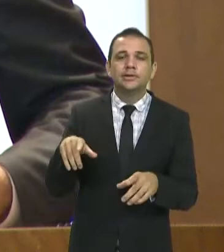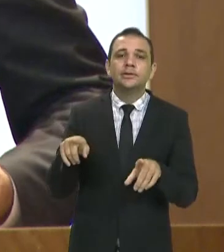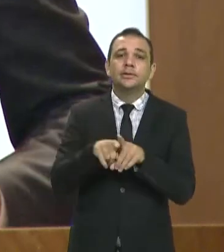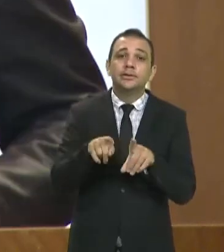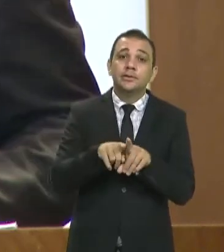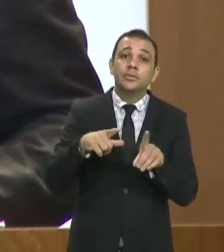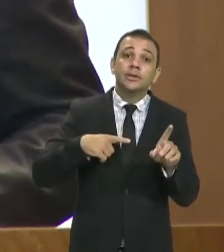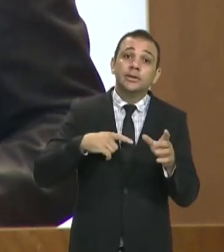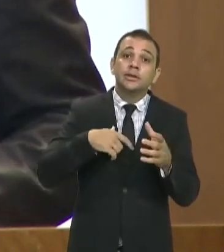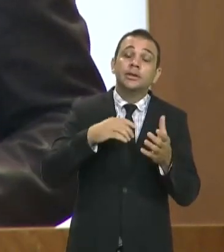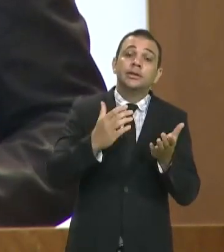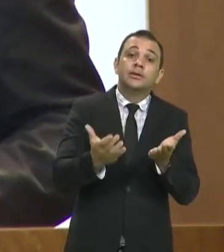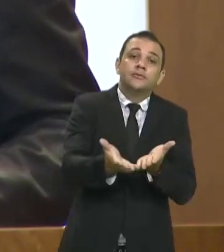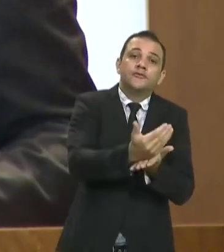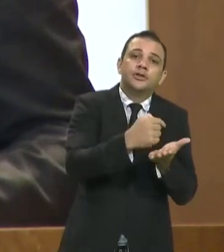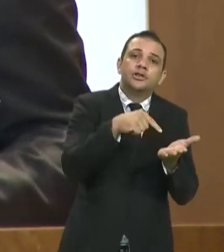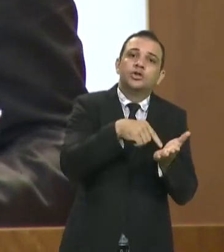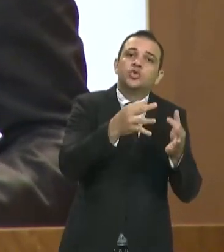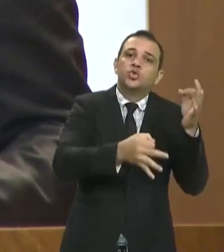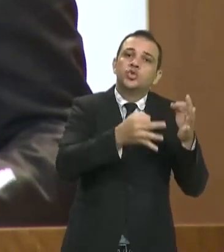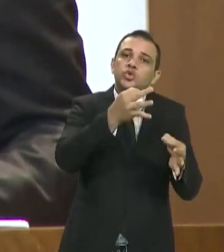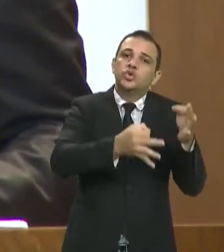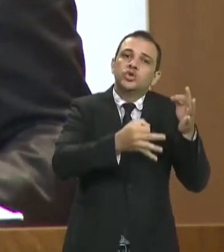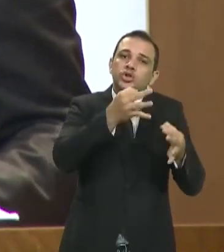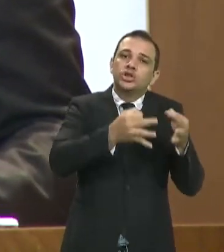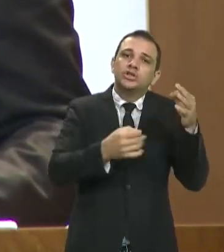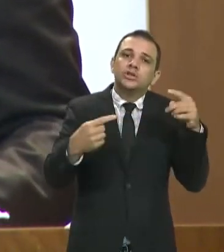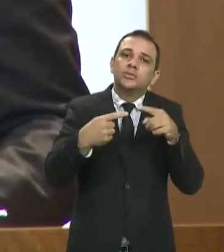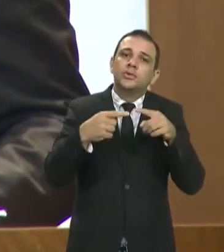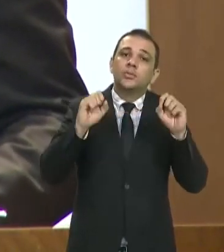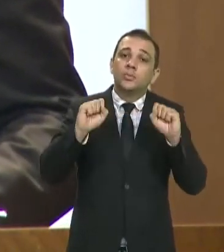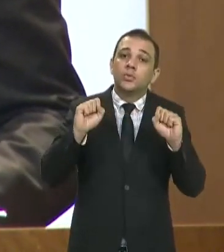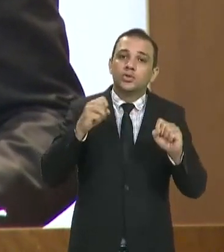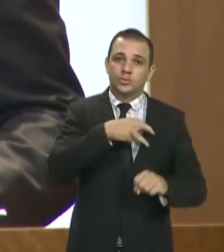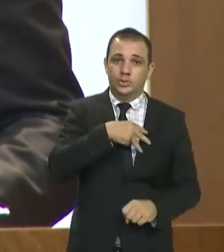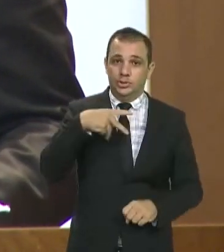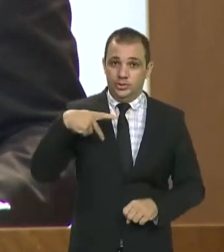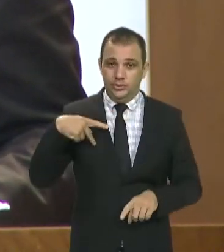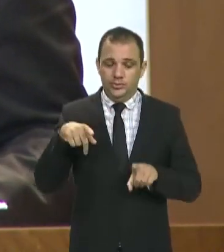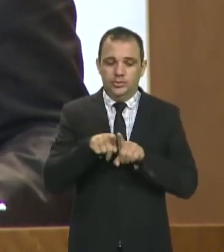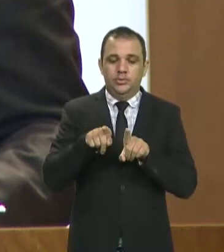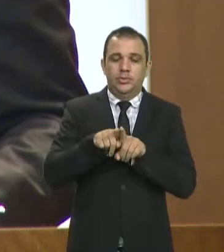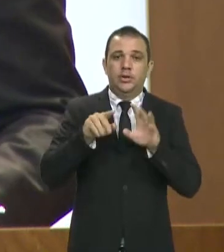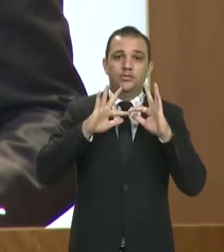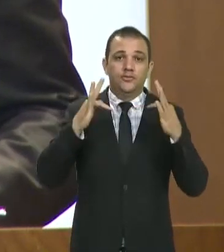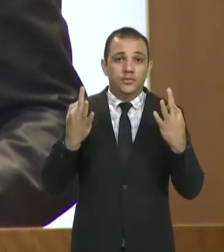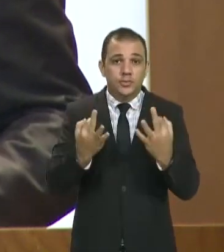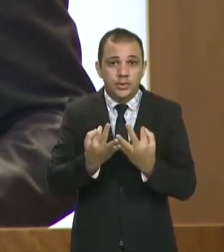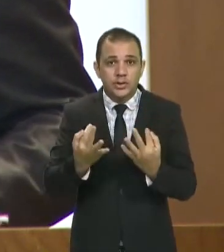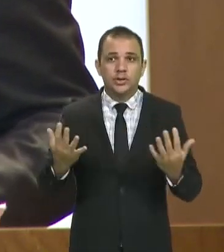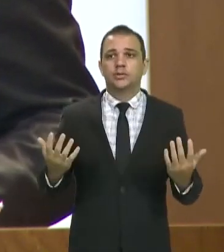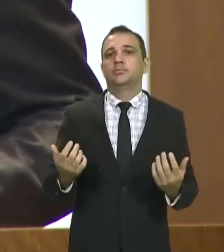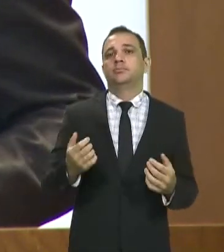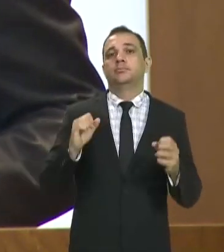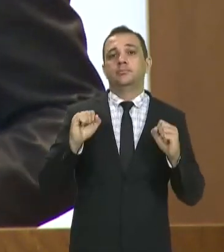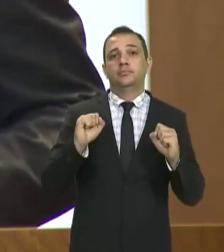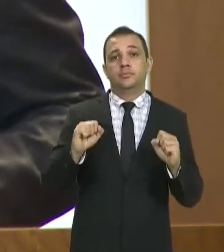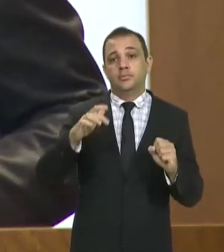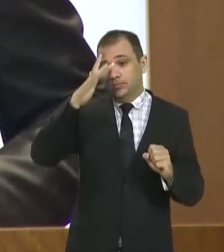arcabouço jurídico para que o Ministério Público, para que a família, para que as pessoas